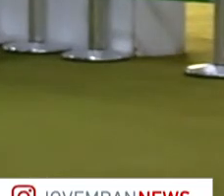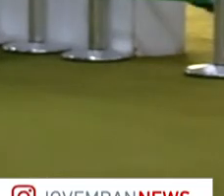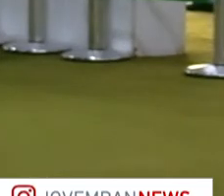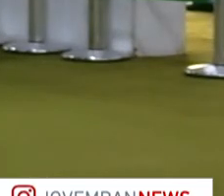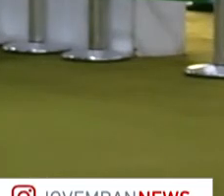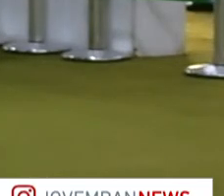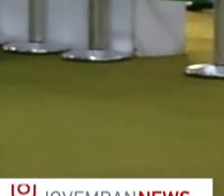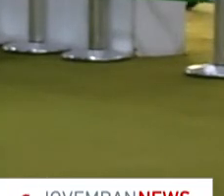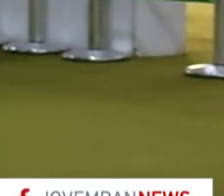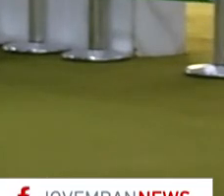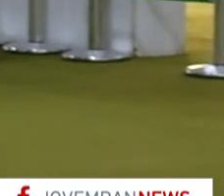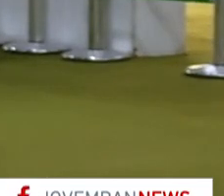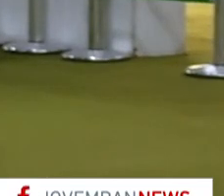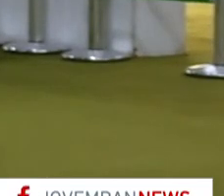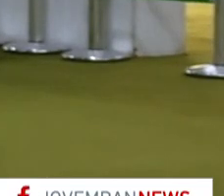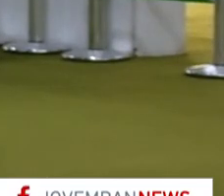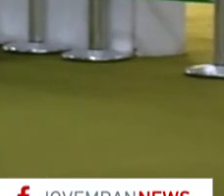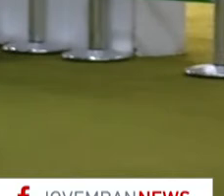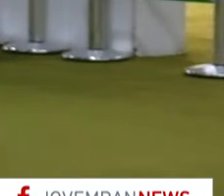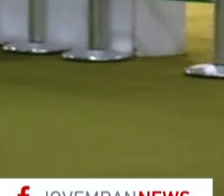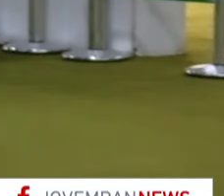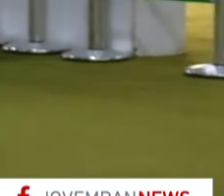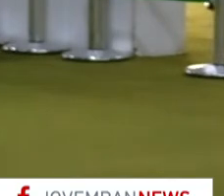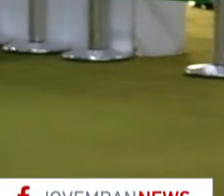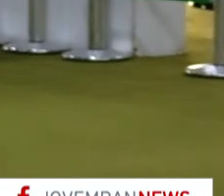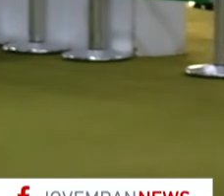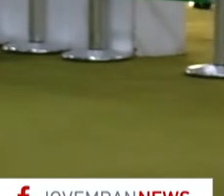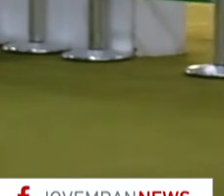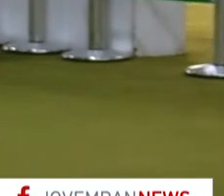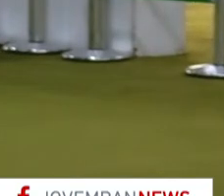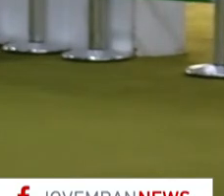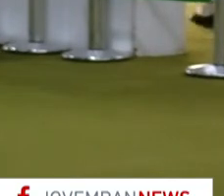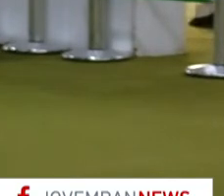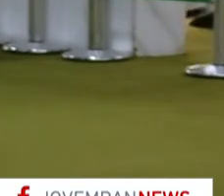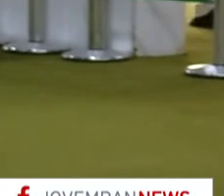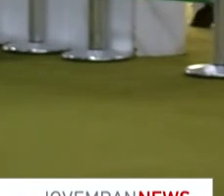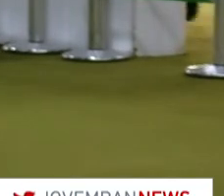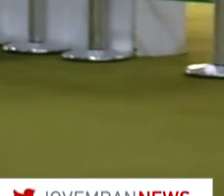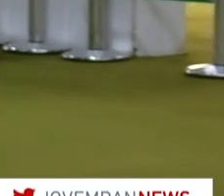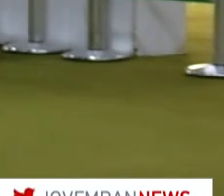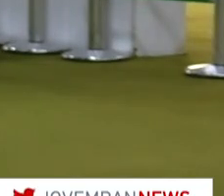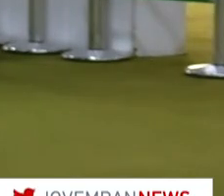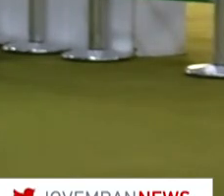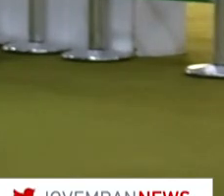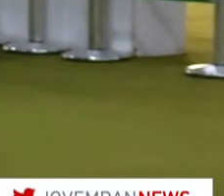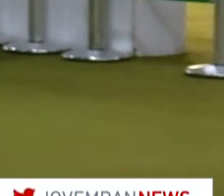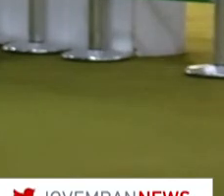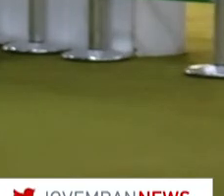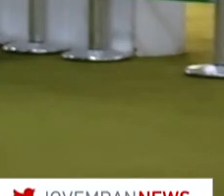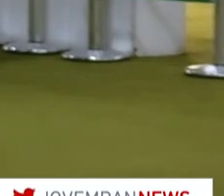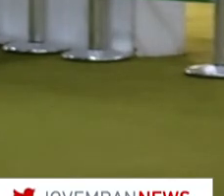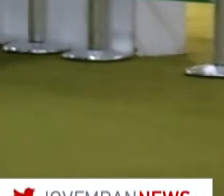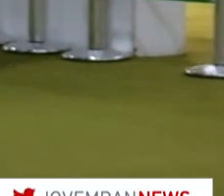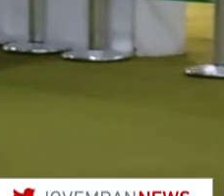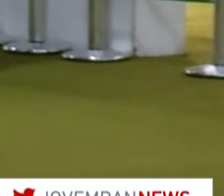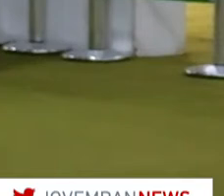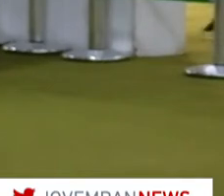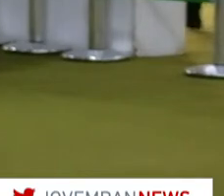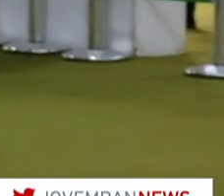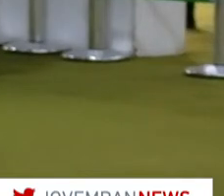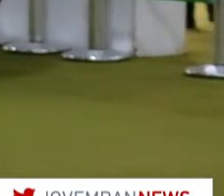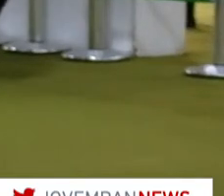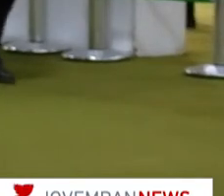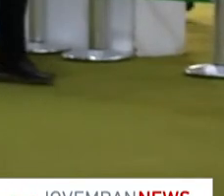se houveram atos de omissão por parte também do governo federal. E apesar de uma resistência que teve aqui